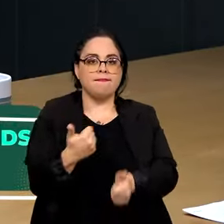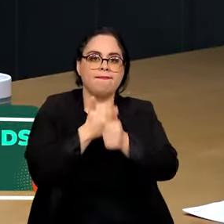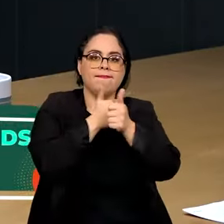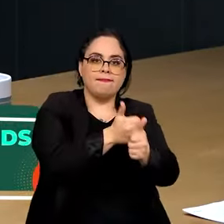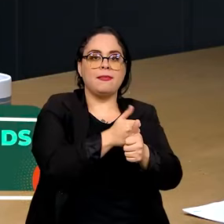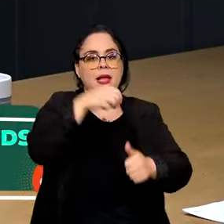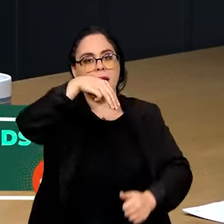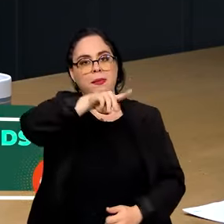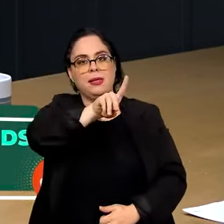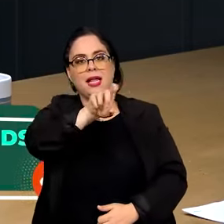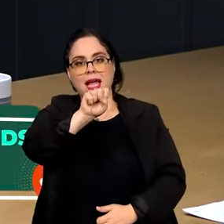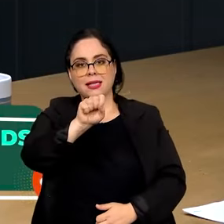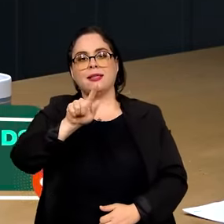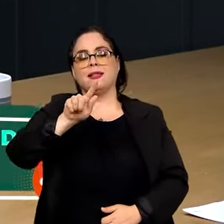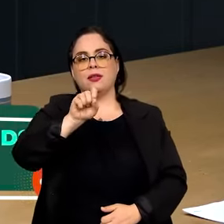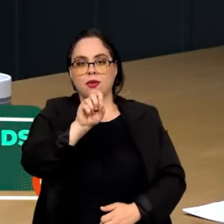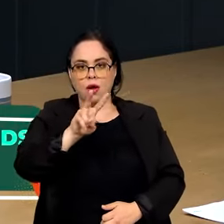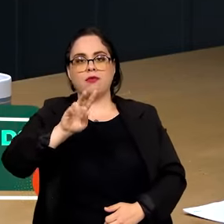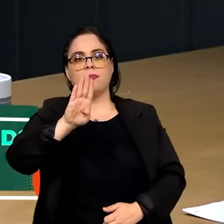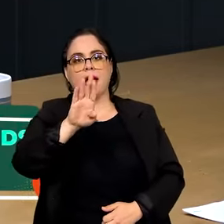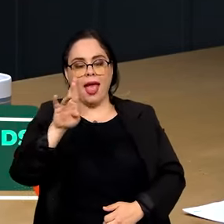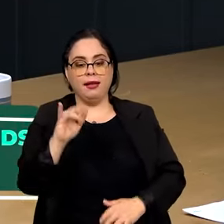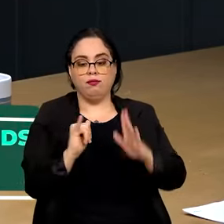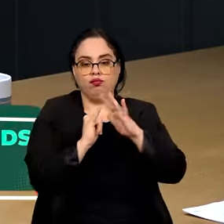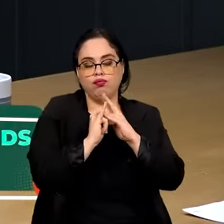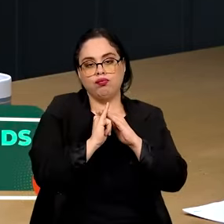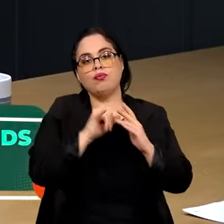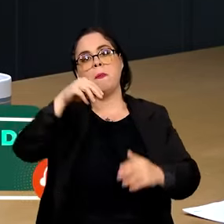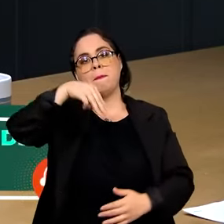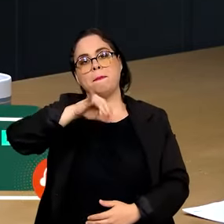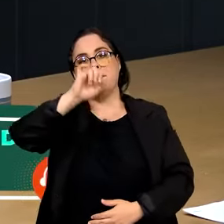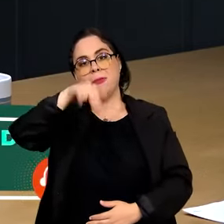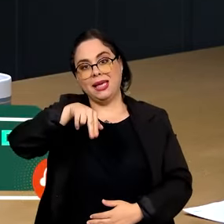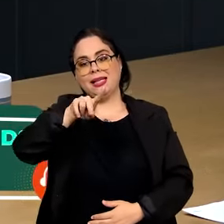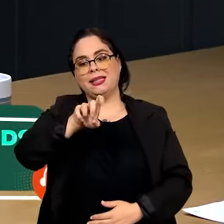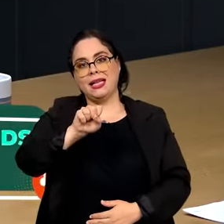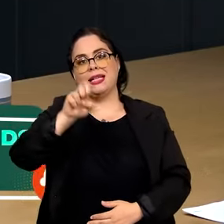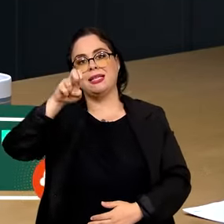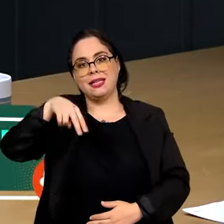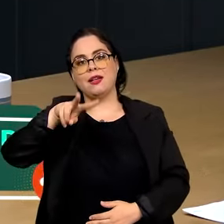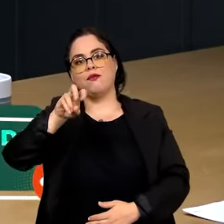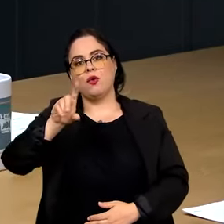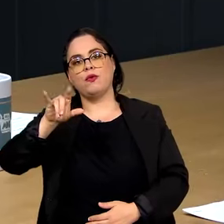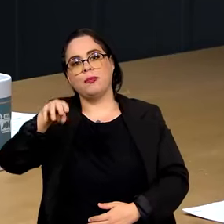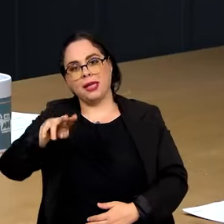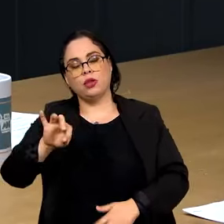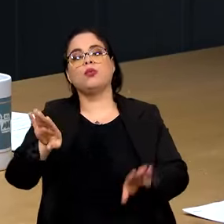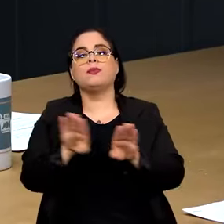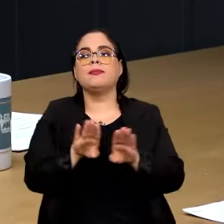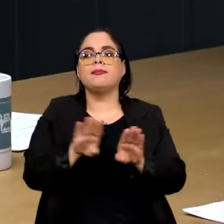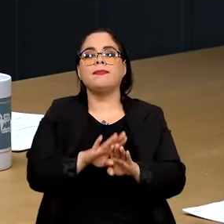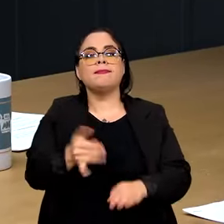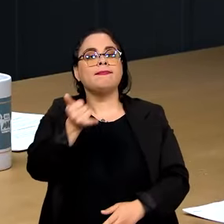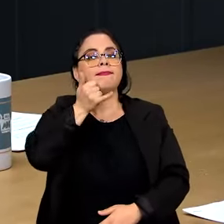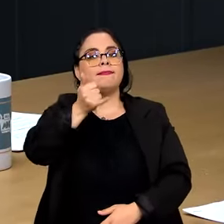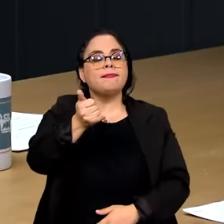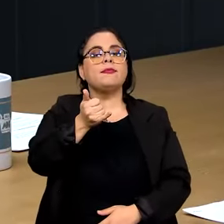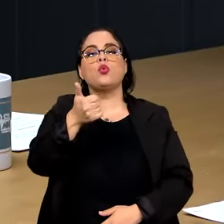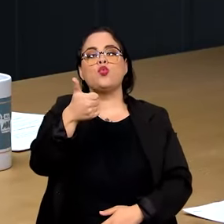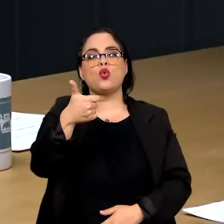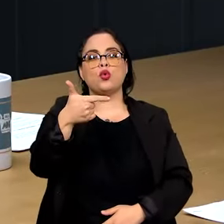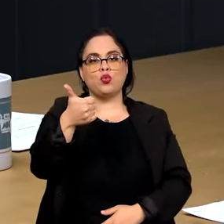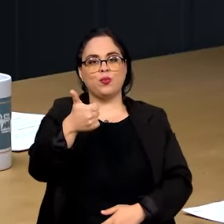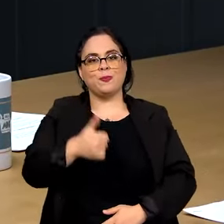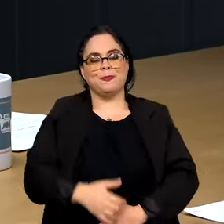pode nos seguir pelo @md goov.br e pelo YouTube no @m desenvolvimento e claro o disque social